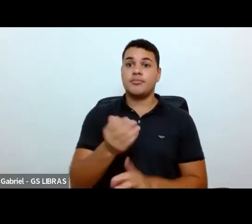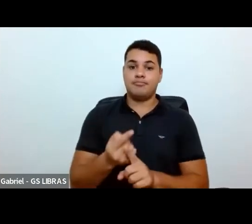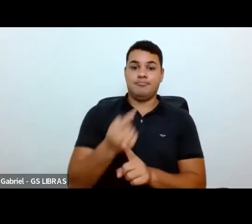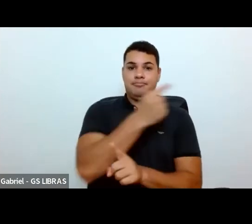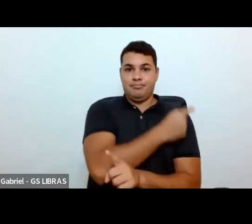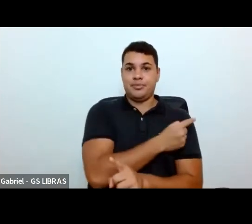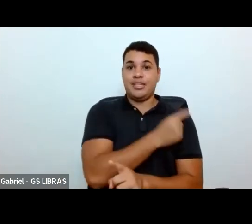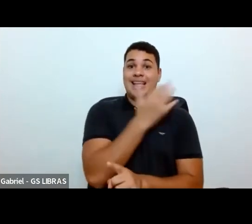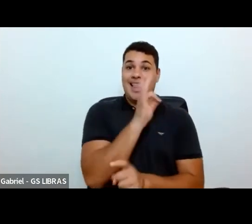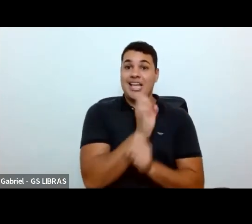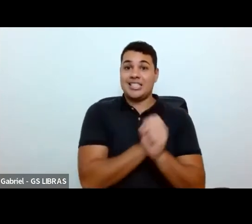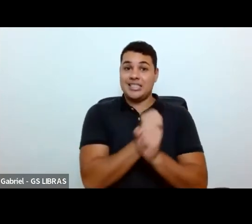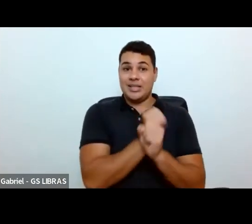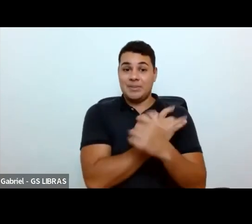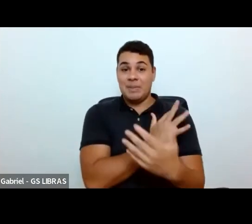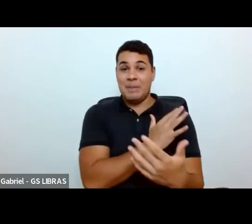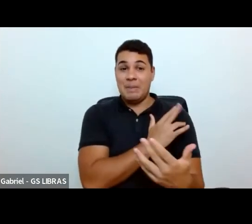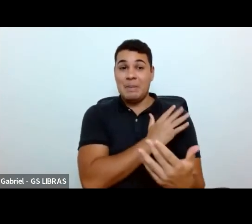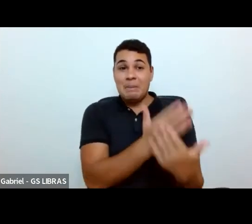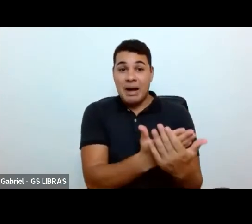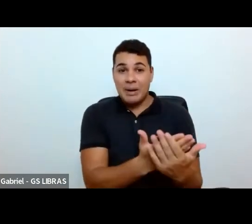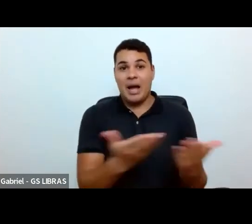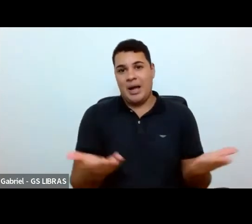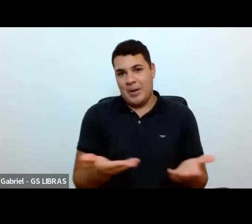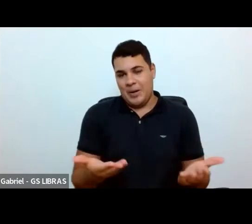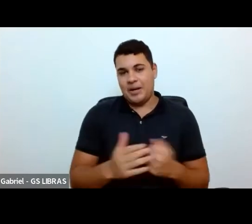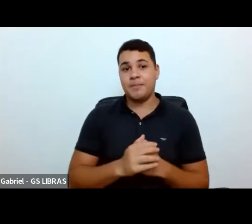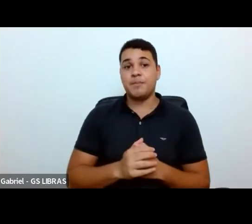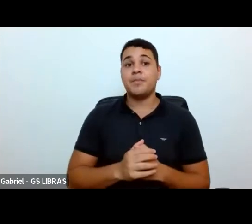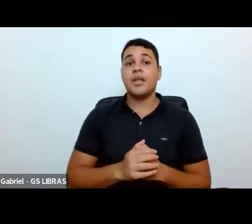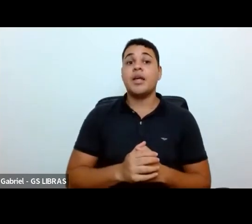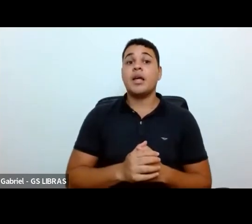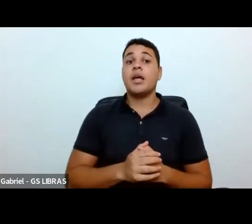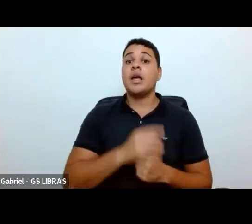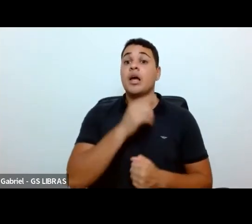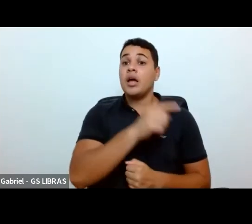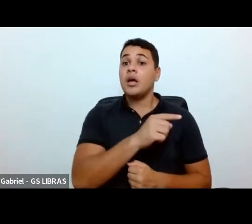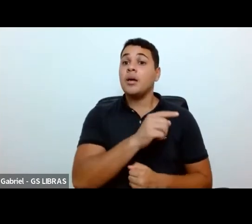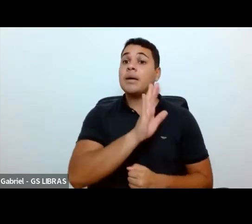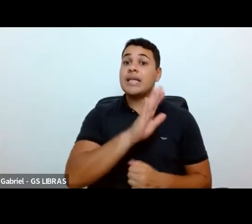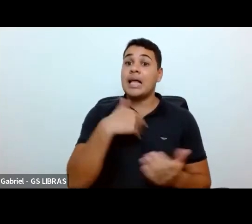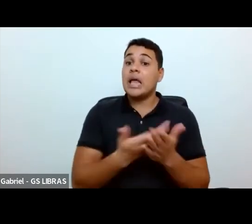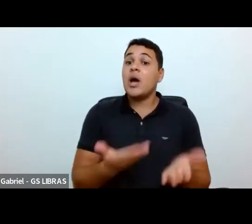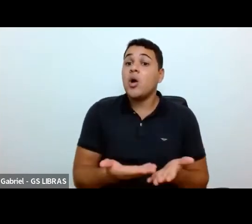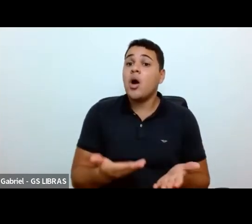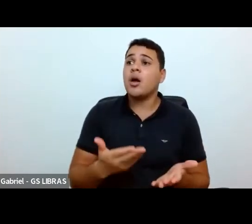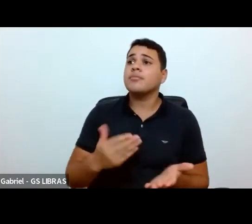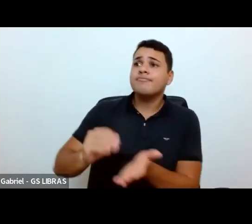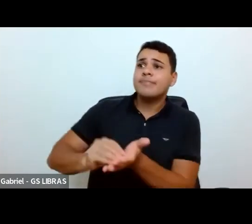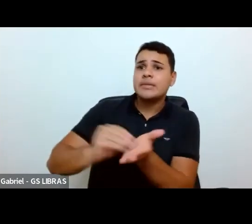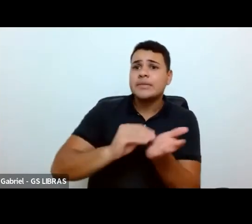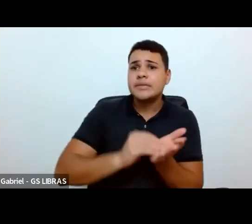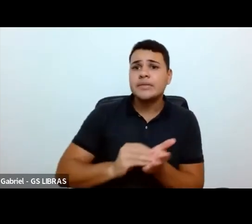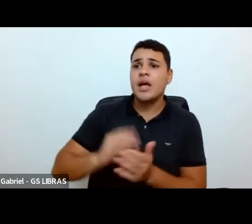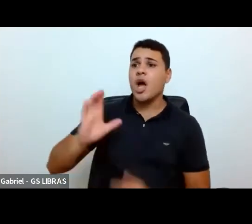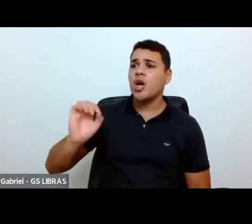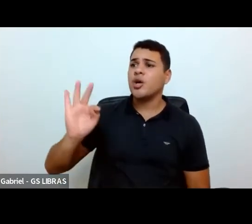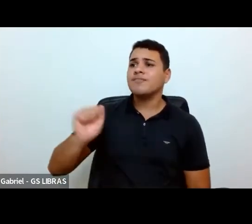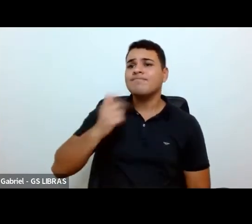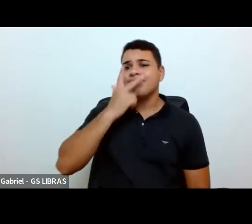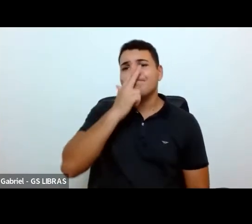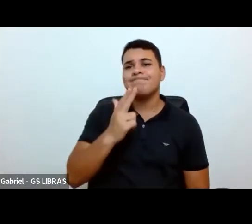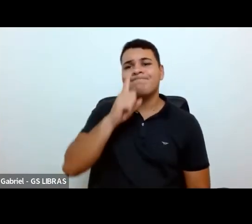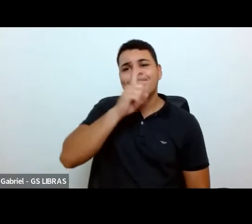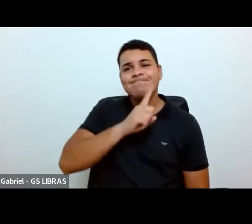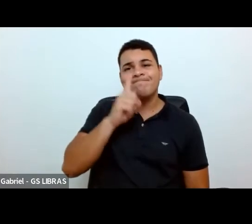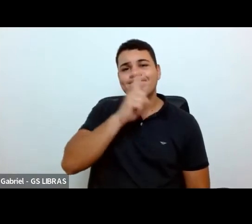de deficiência uma solicitação para prorrogar 32, mas isso não está definido, e infelizmente a gente vê que o